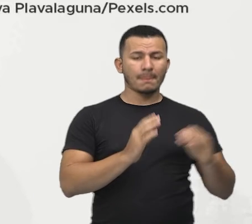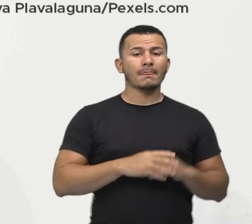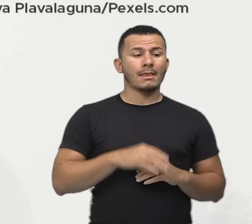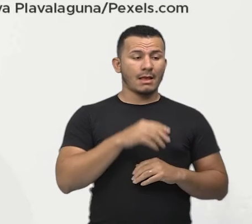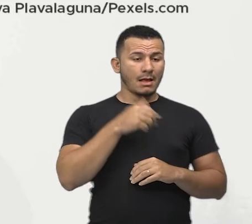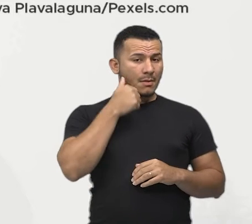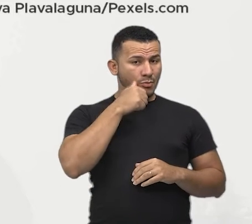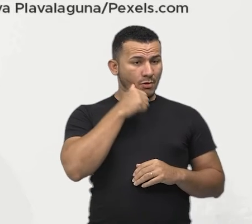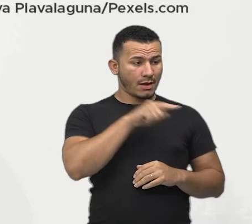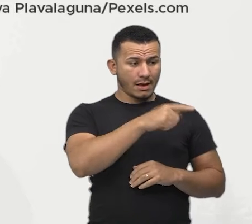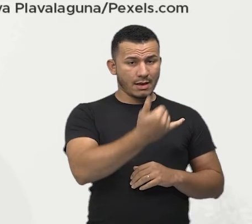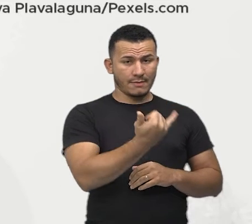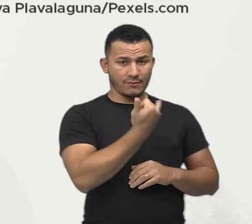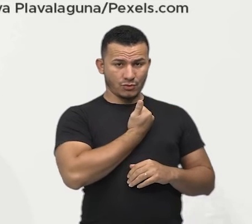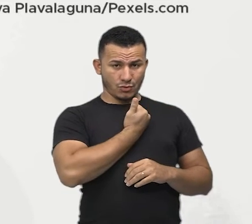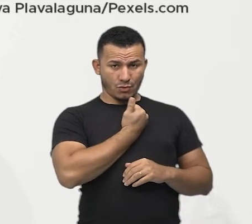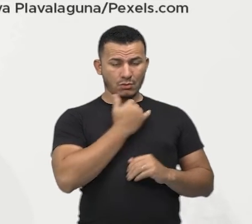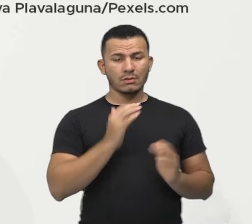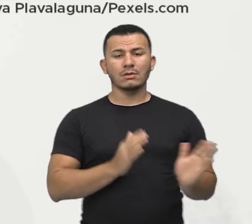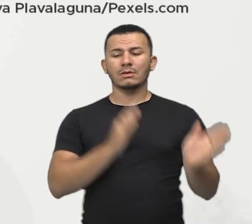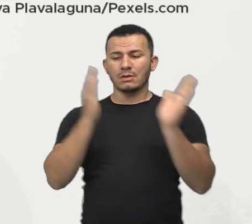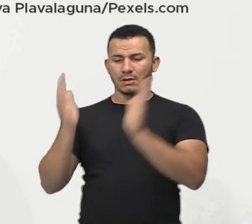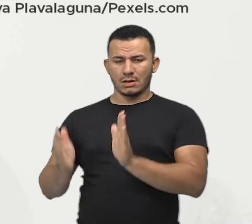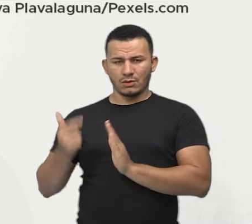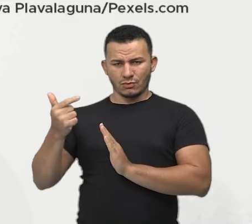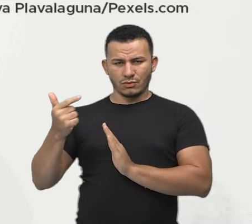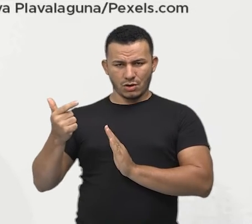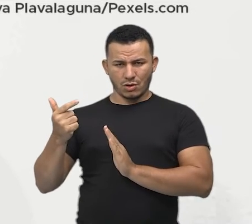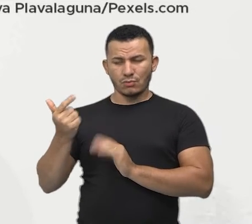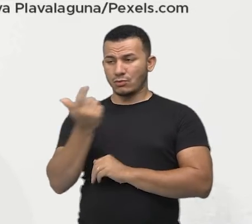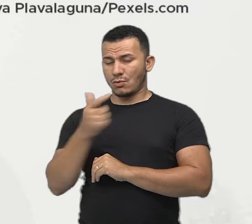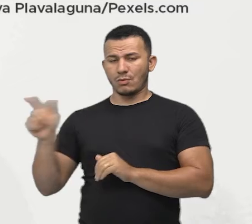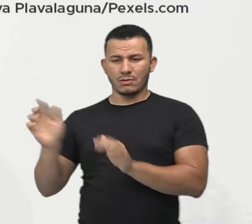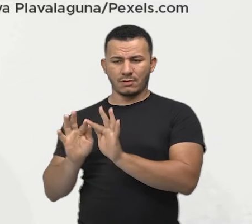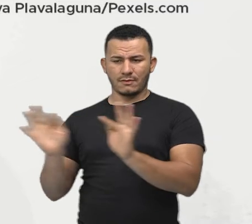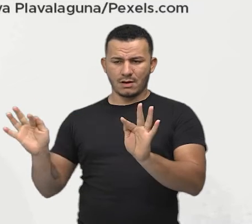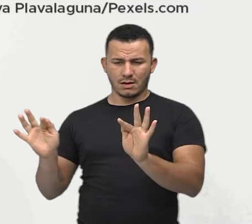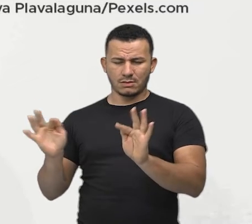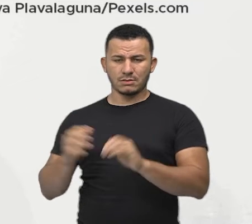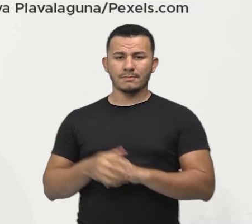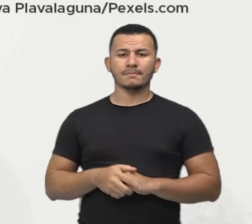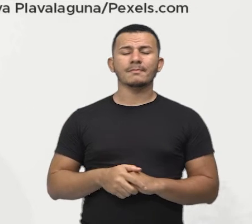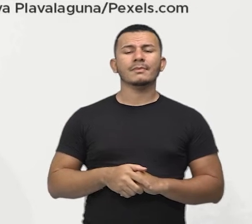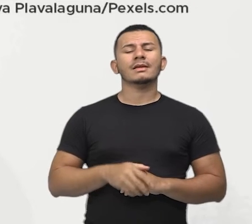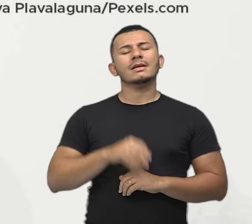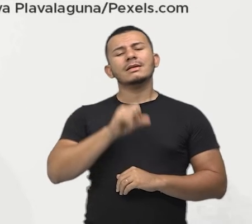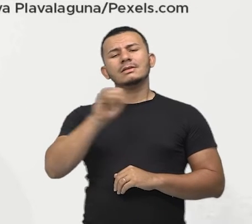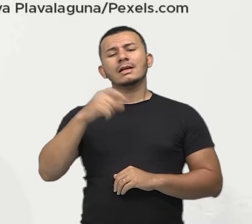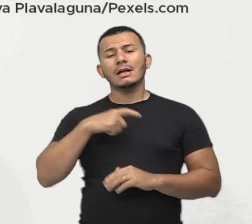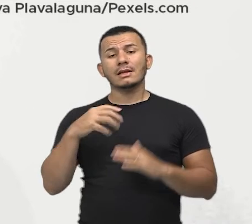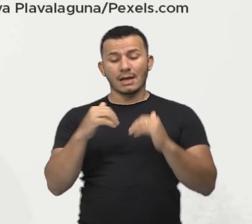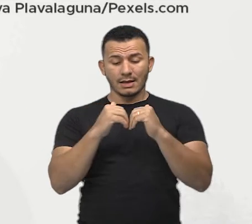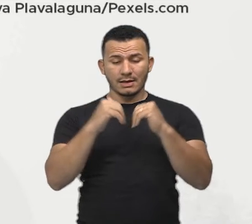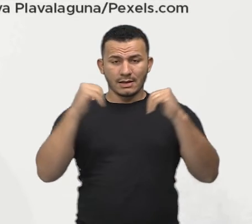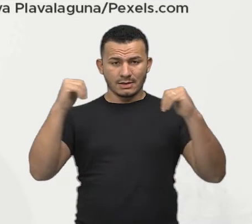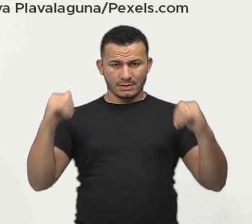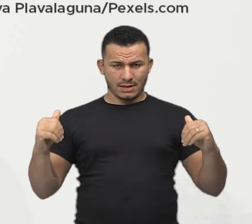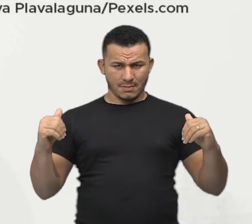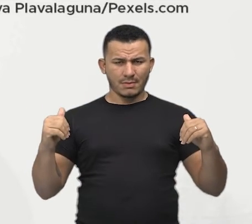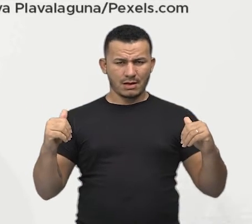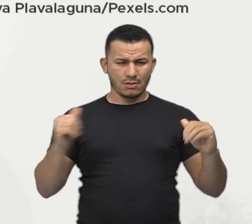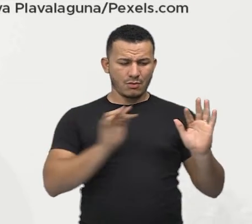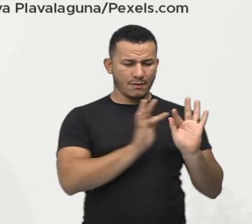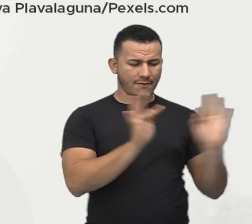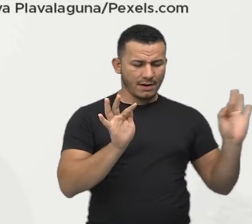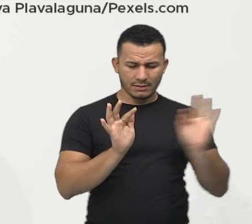Maria disse, a primeira oração, e o segundo exemplo, outra oração. Agora, observe que quando eu separo